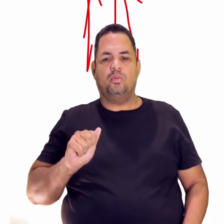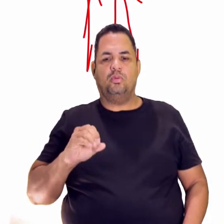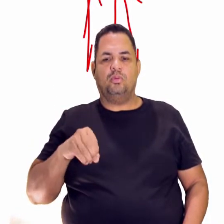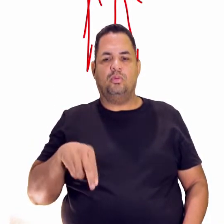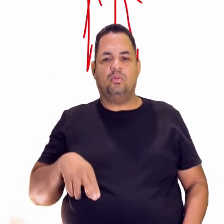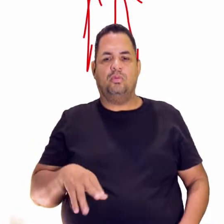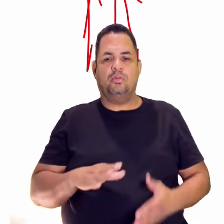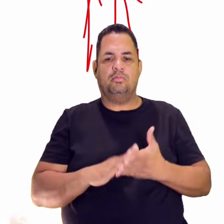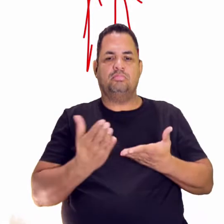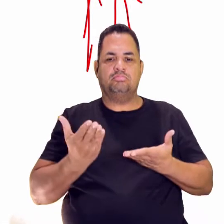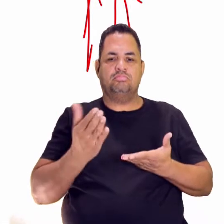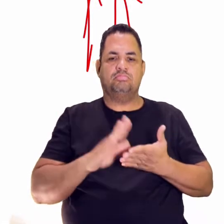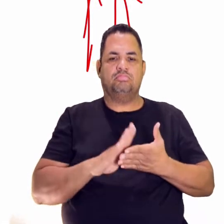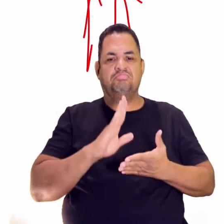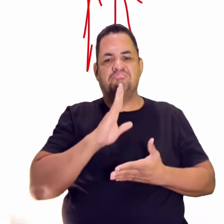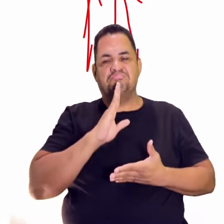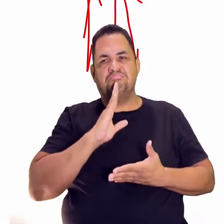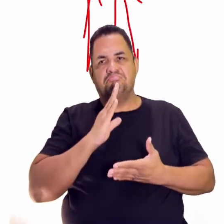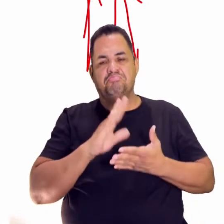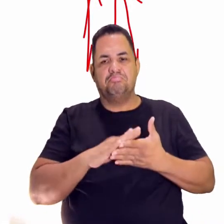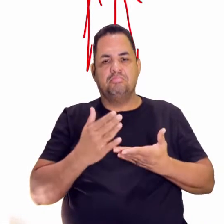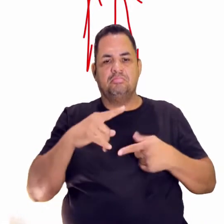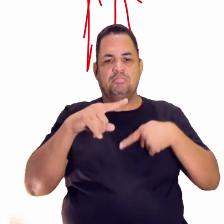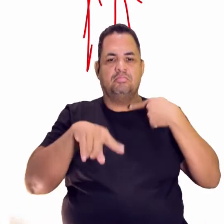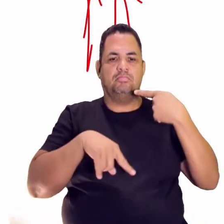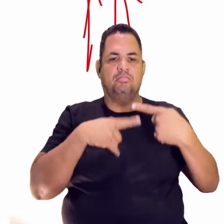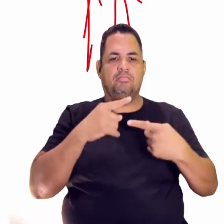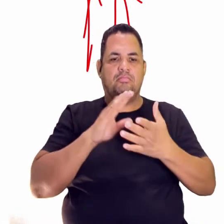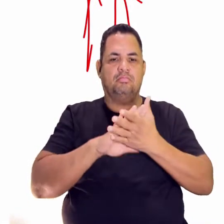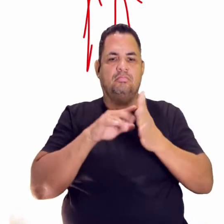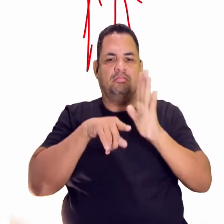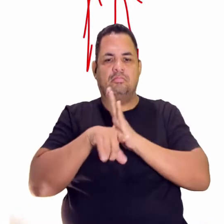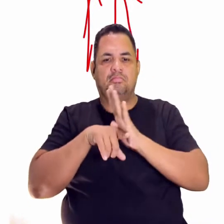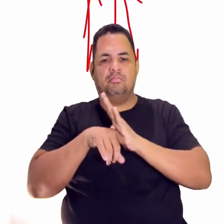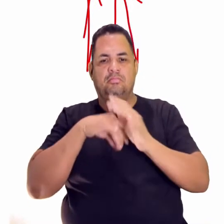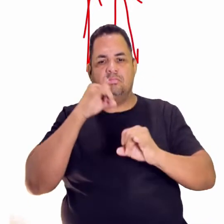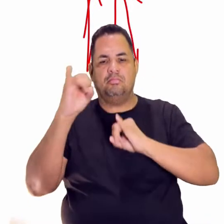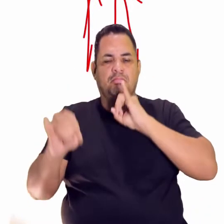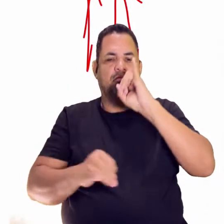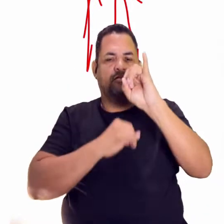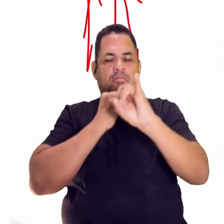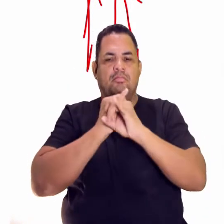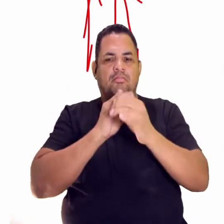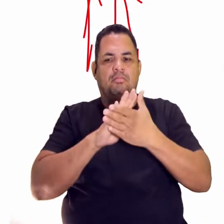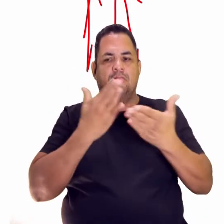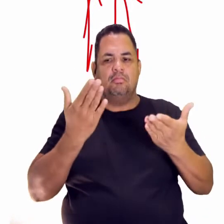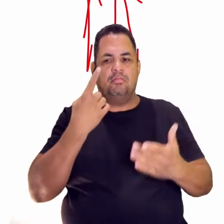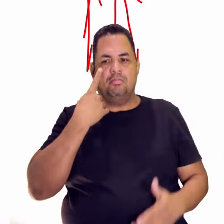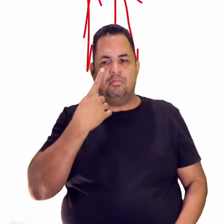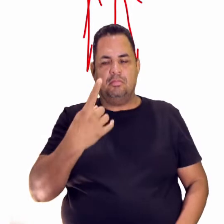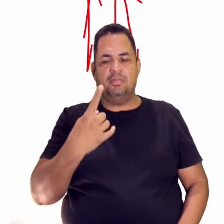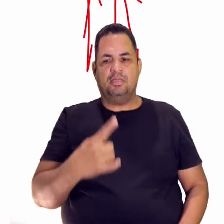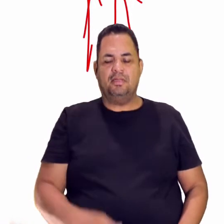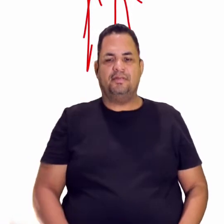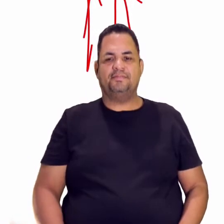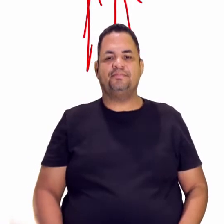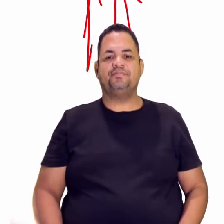conheceram. E se você não sabe dessa história, depois pesquise na internet, que você vai